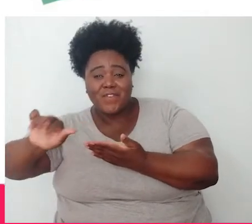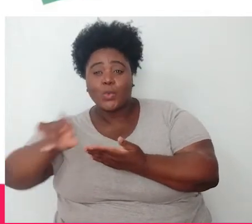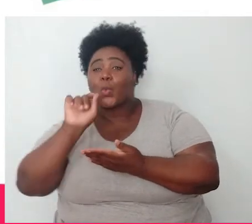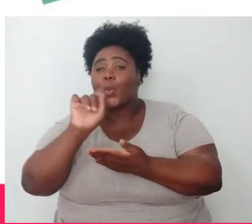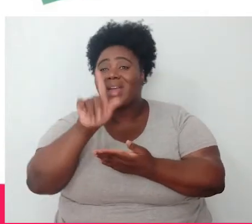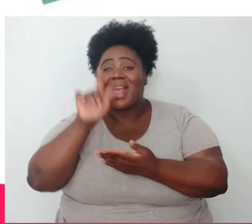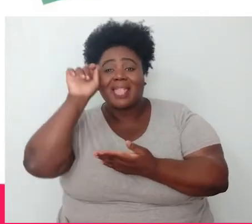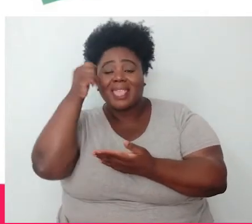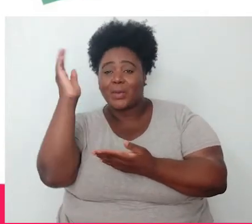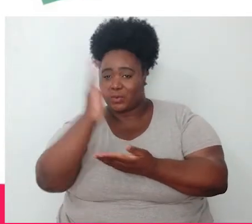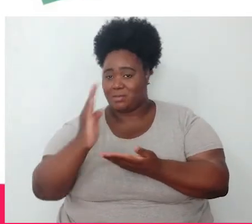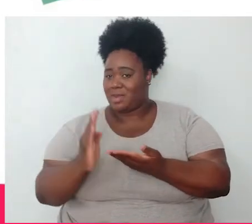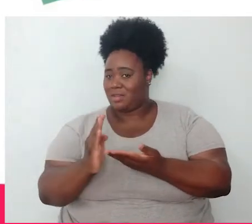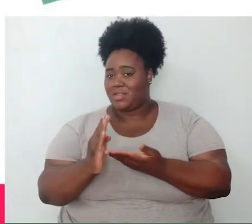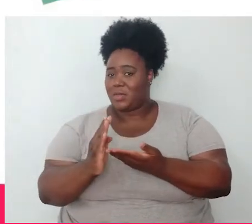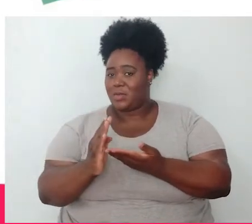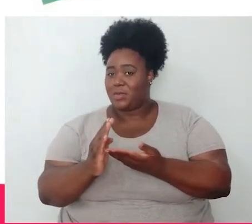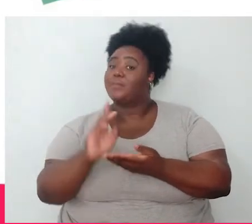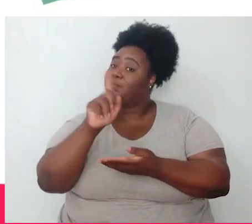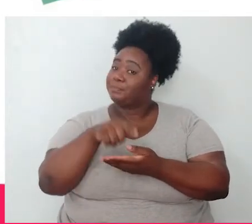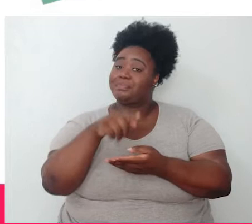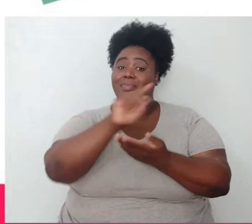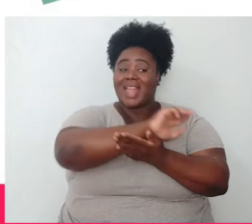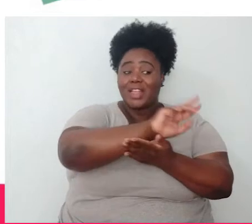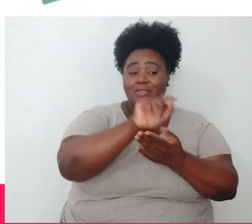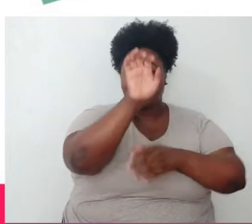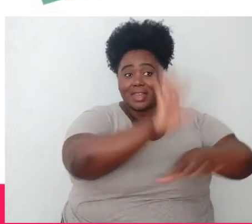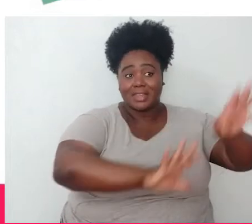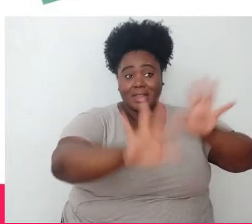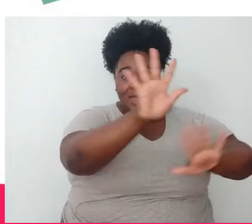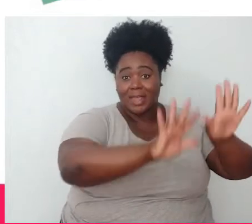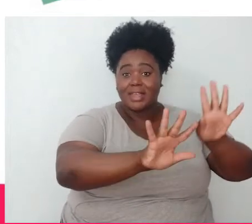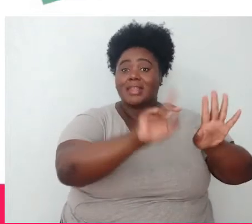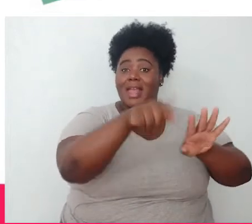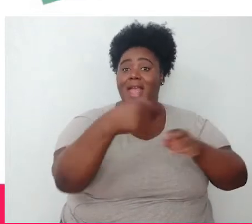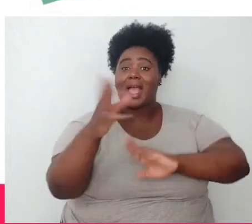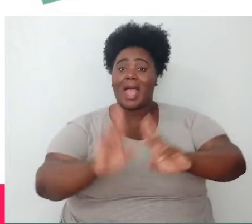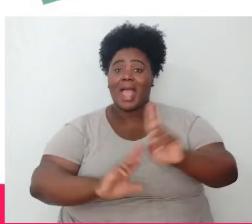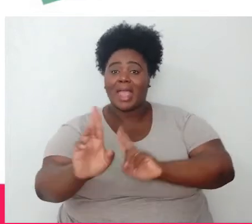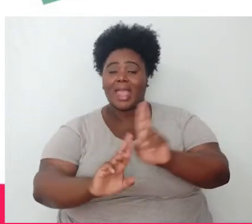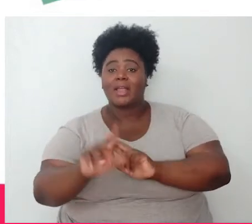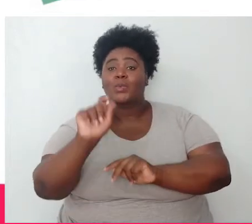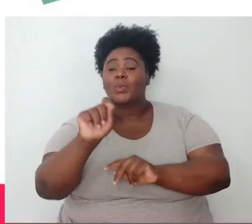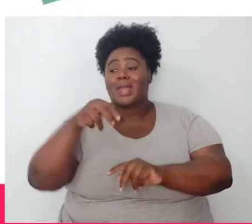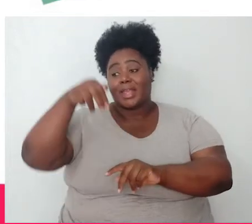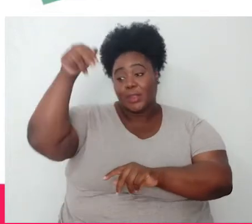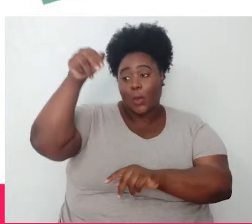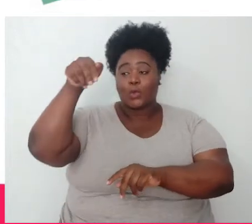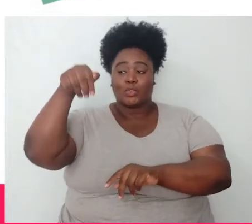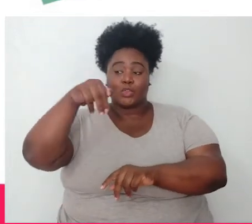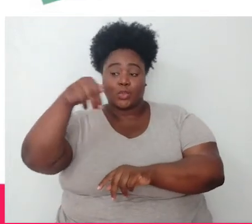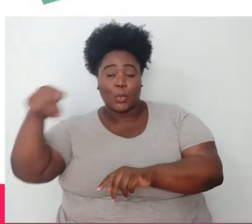que é ser negro no Brasil. Seja a diversidade das regiões, a relação do que é ser negro na região norte, na